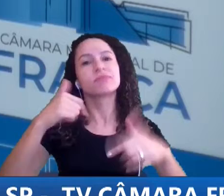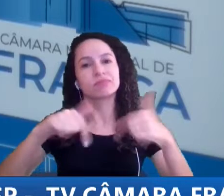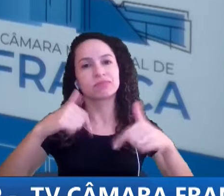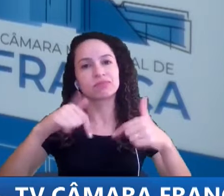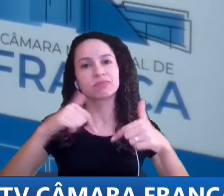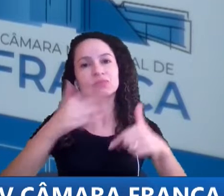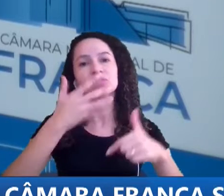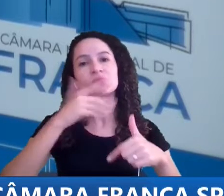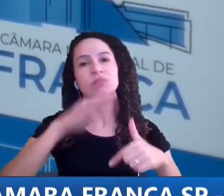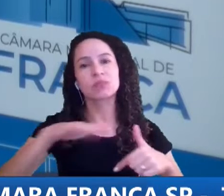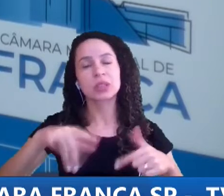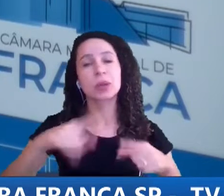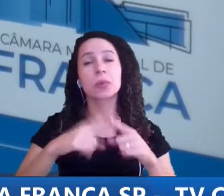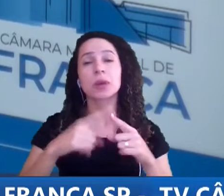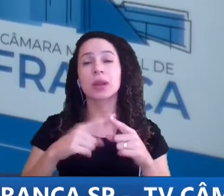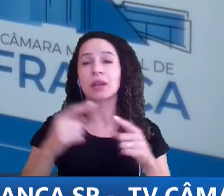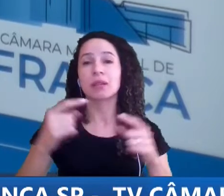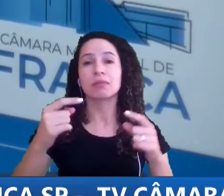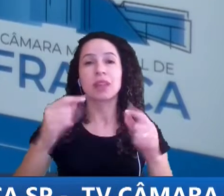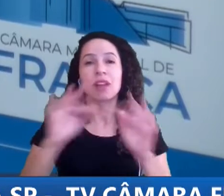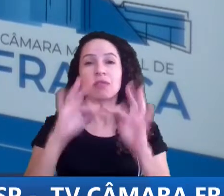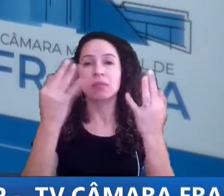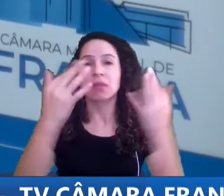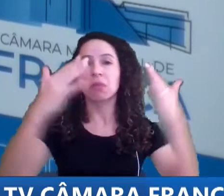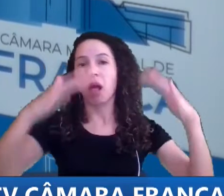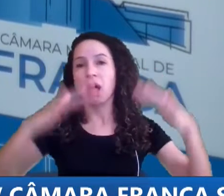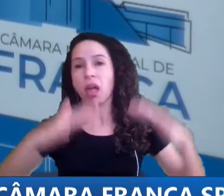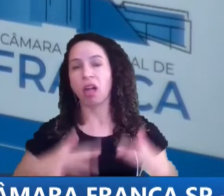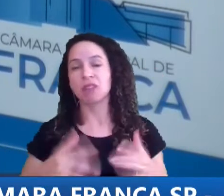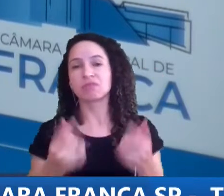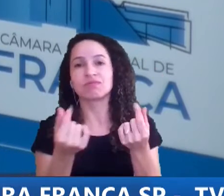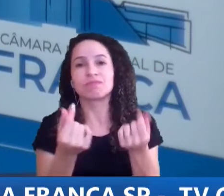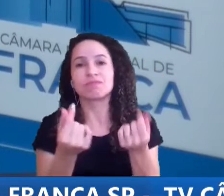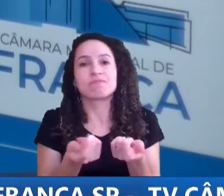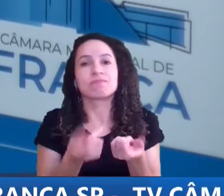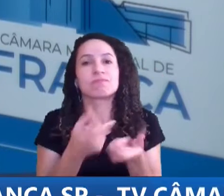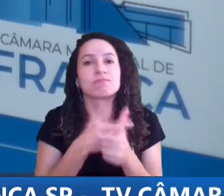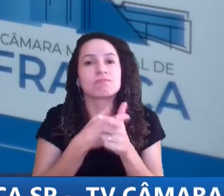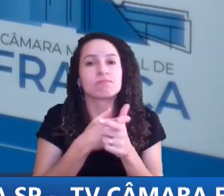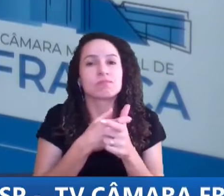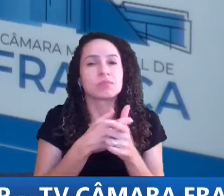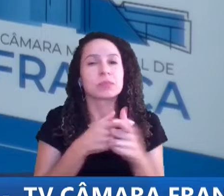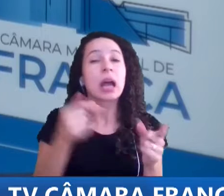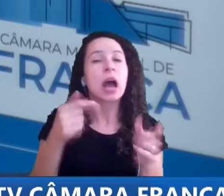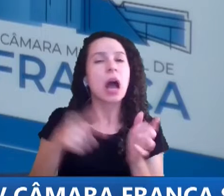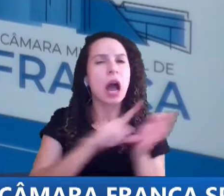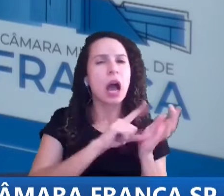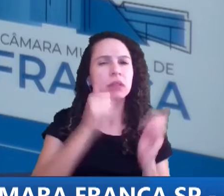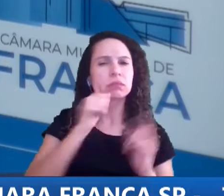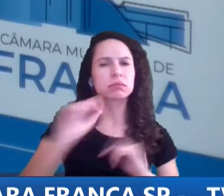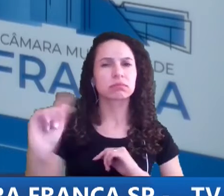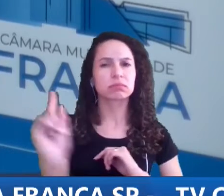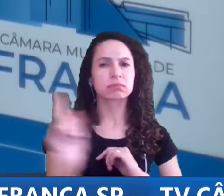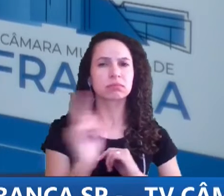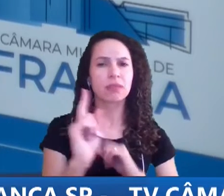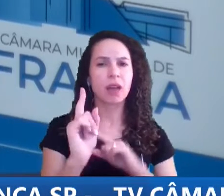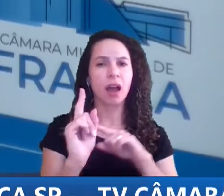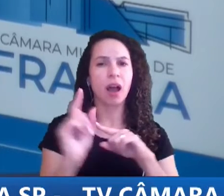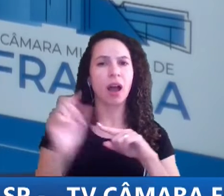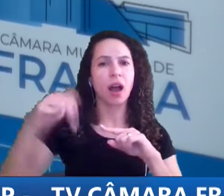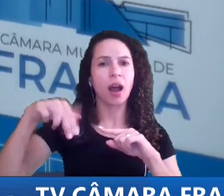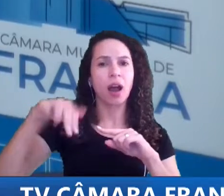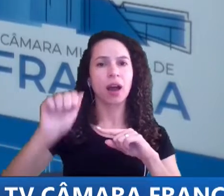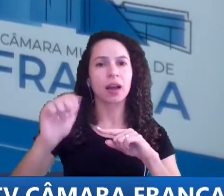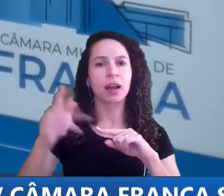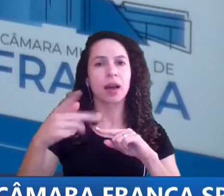do empobrecimento de suas famílias. A jovem Ana Paula esteve aqui presente e prestou um depoimento